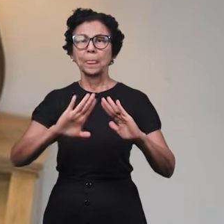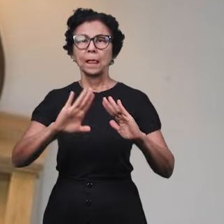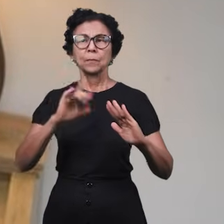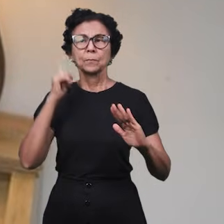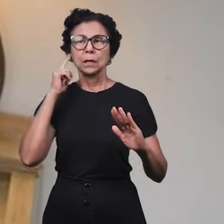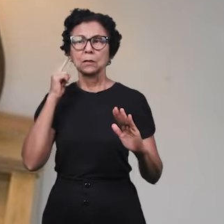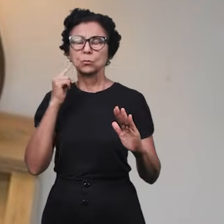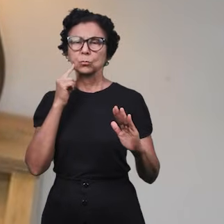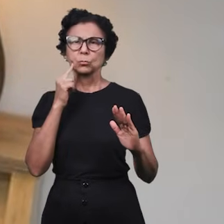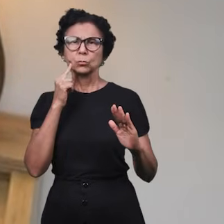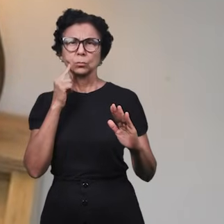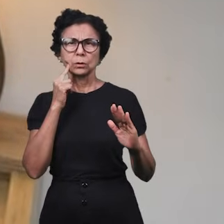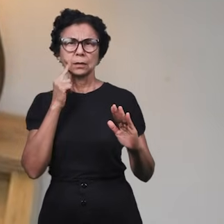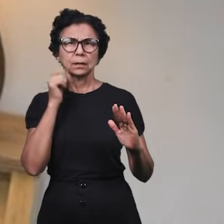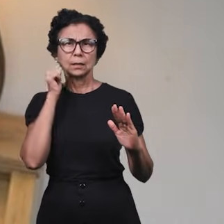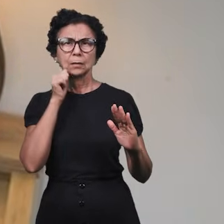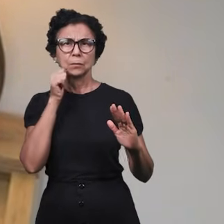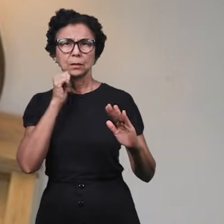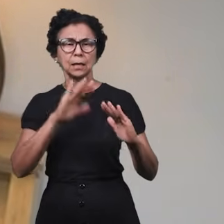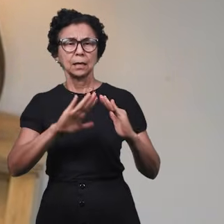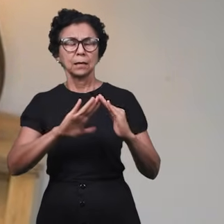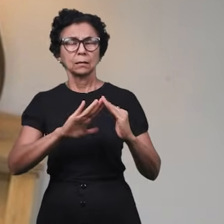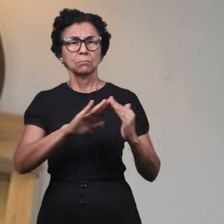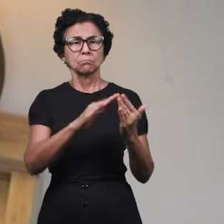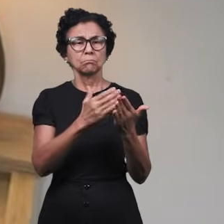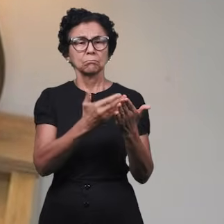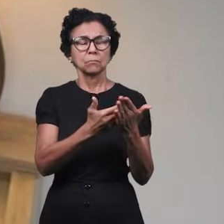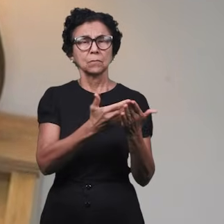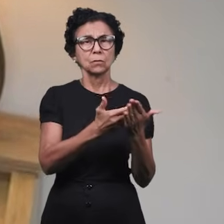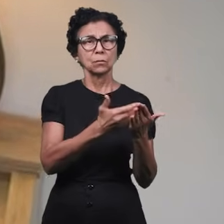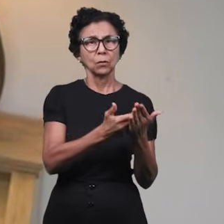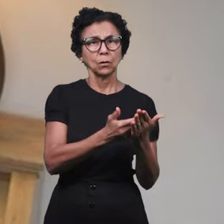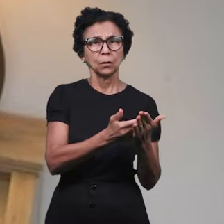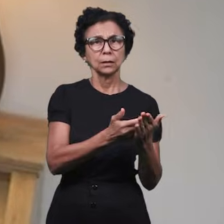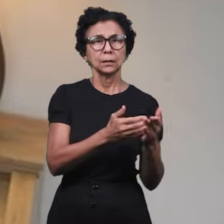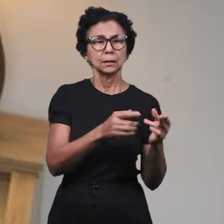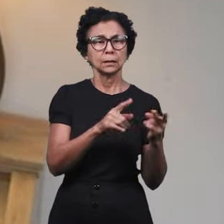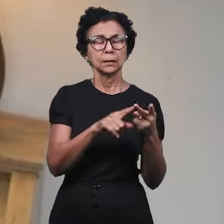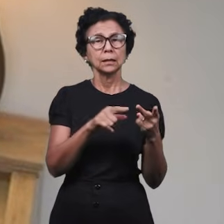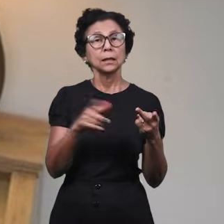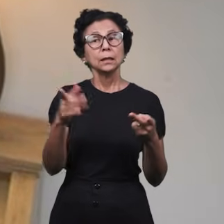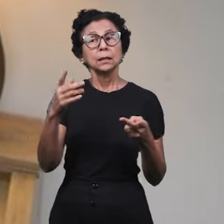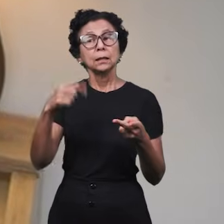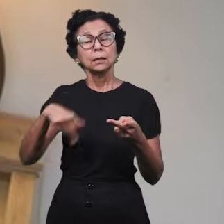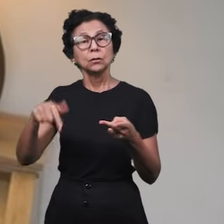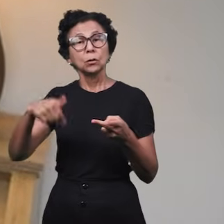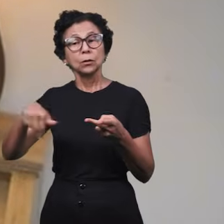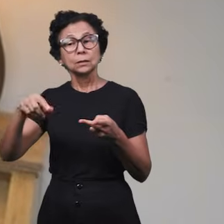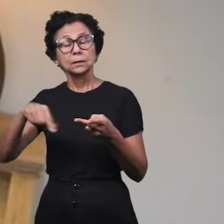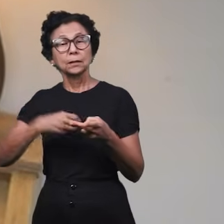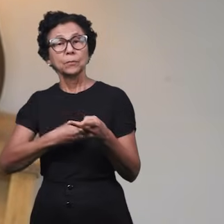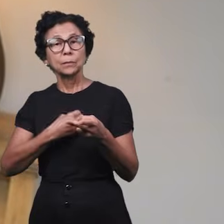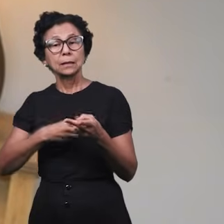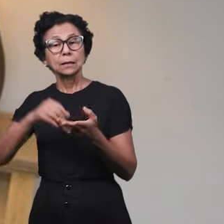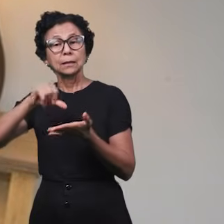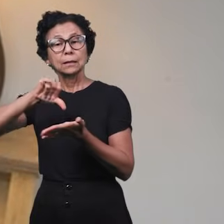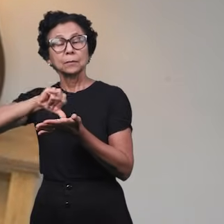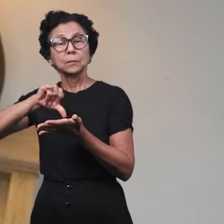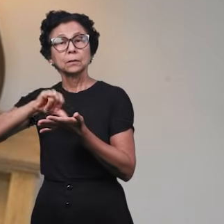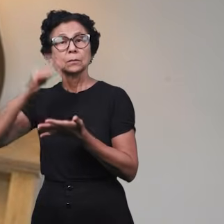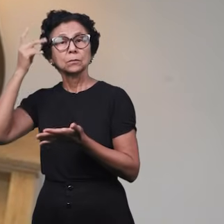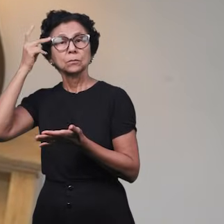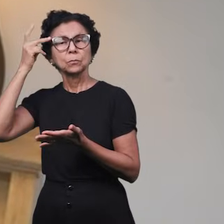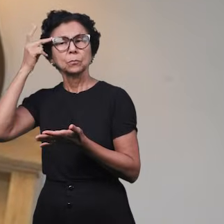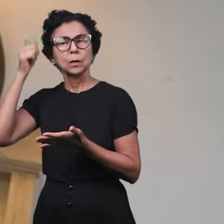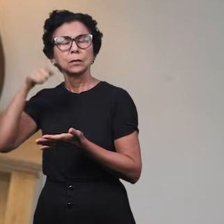numa cidade aqui da região metropolitana de São Paulo, e aqui nós estávamos falando da capital. Então, aquela intérprete, aquela